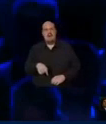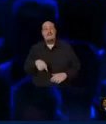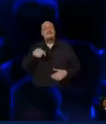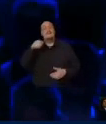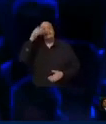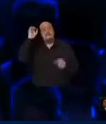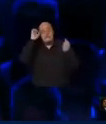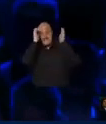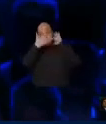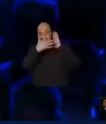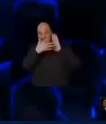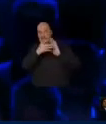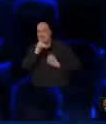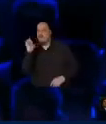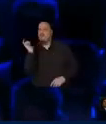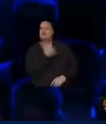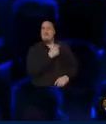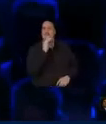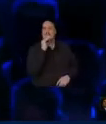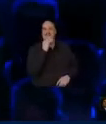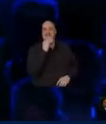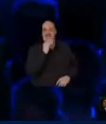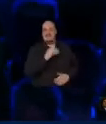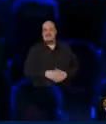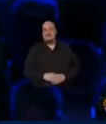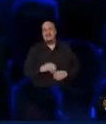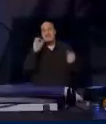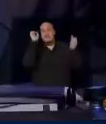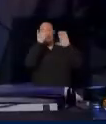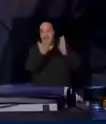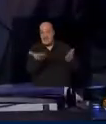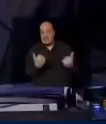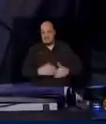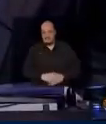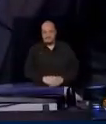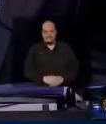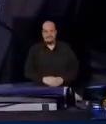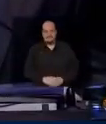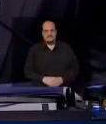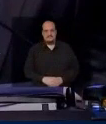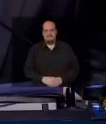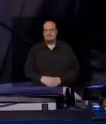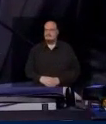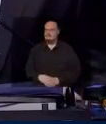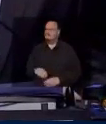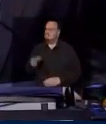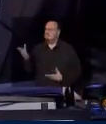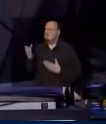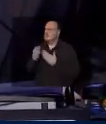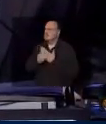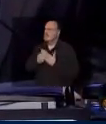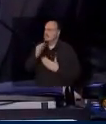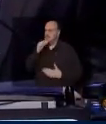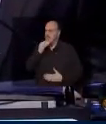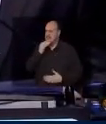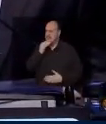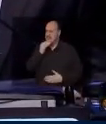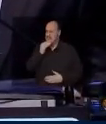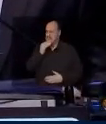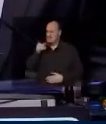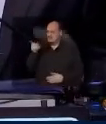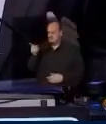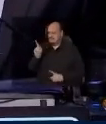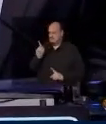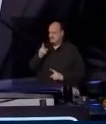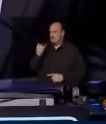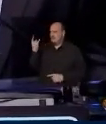um governo comunista não é tomando conta do nosso país e entende e basta só conhecer um pouquinho o mínimo